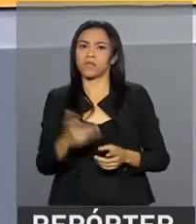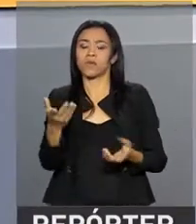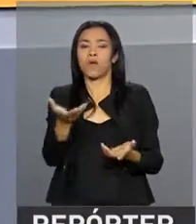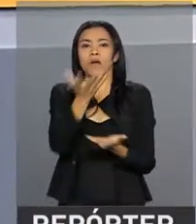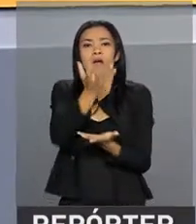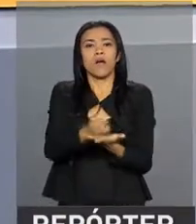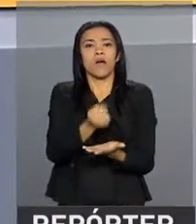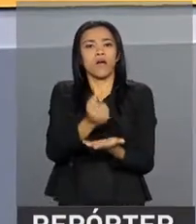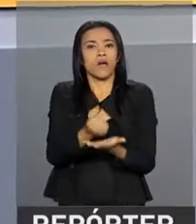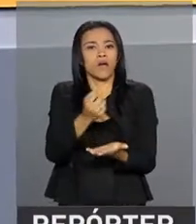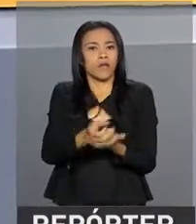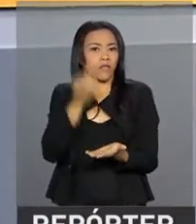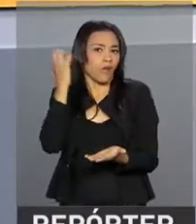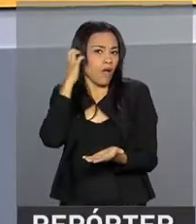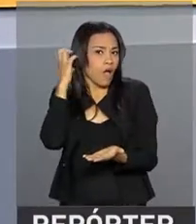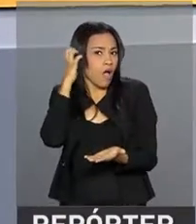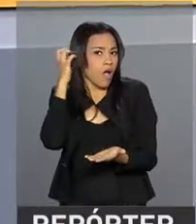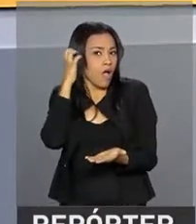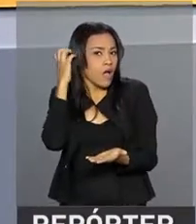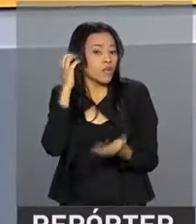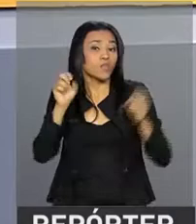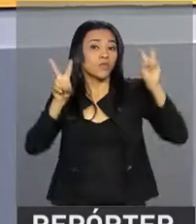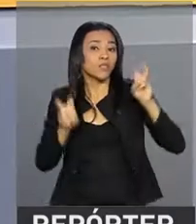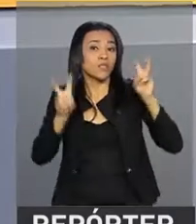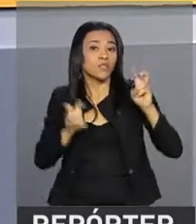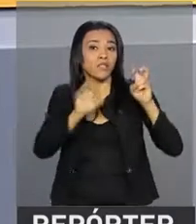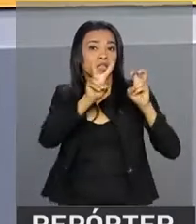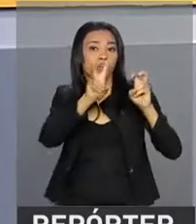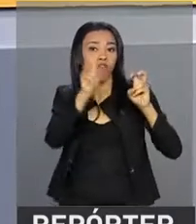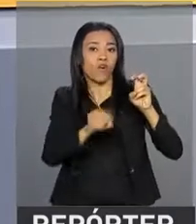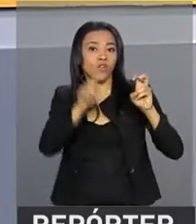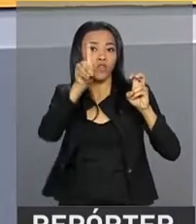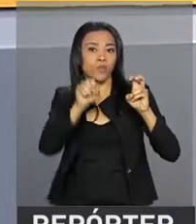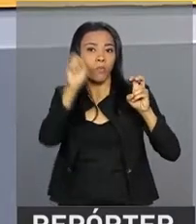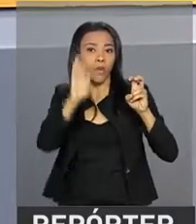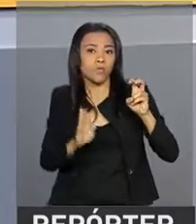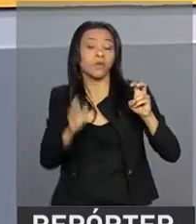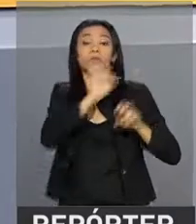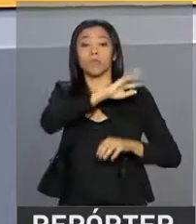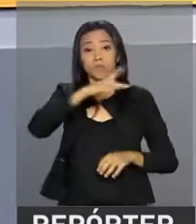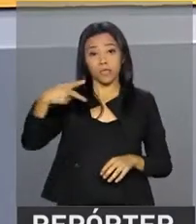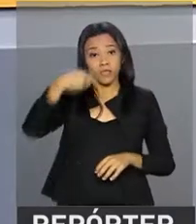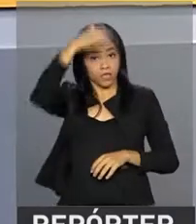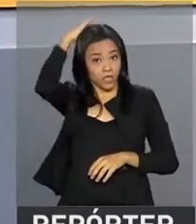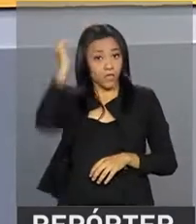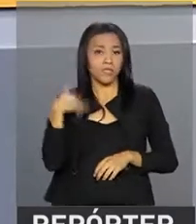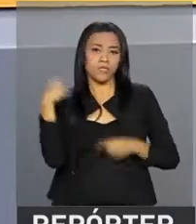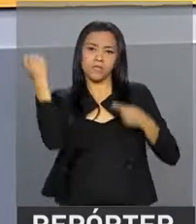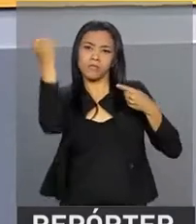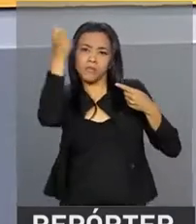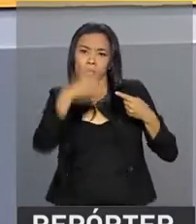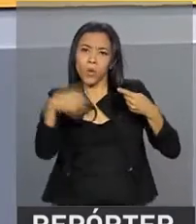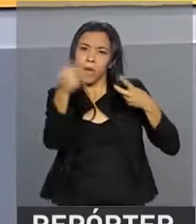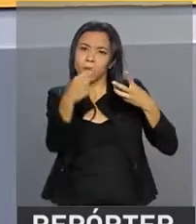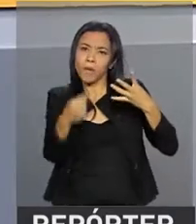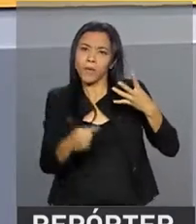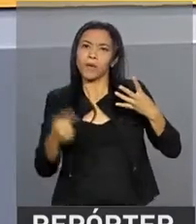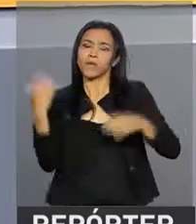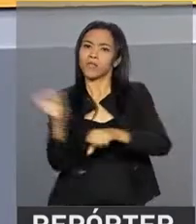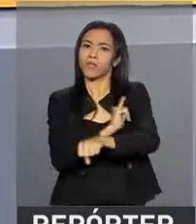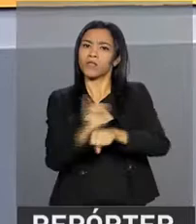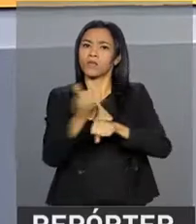exclusividade para o programa de rádio a voz do brasil o presidente michel temer destacou as ações que o governo federal vem adotando